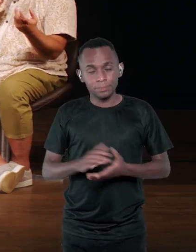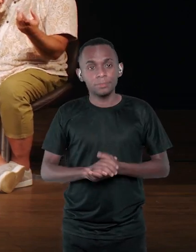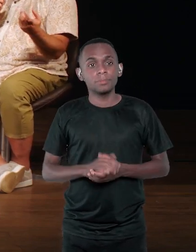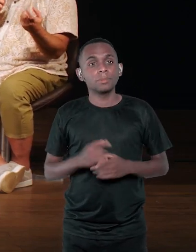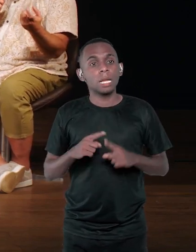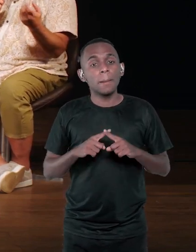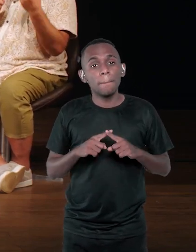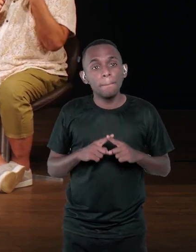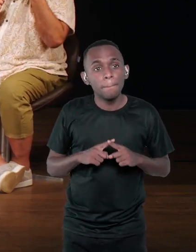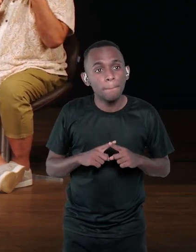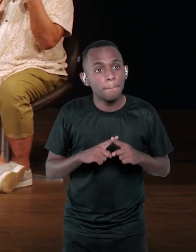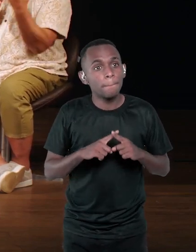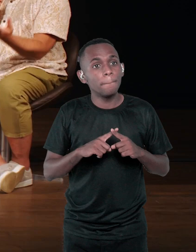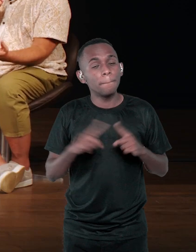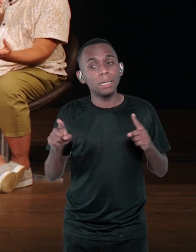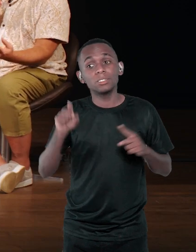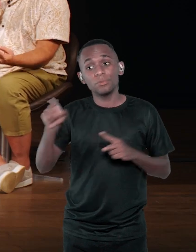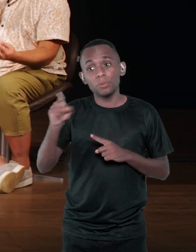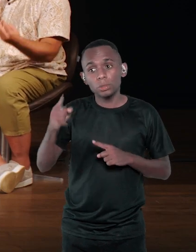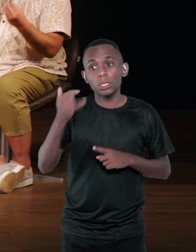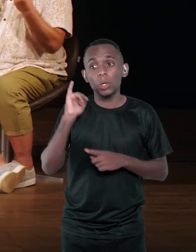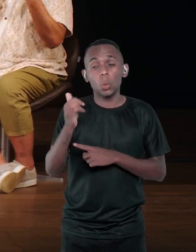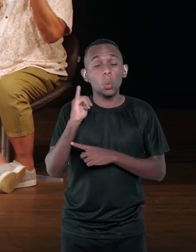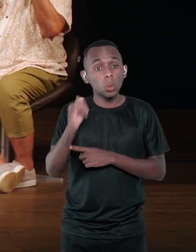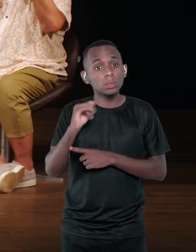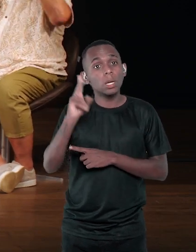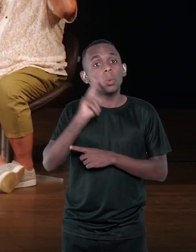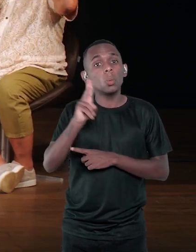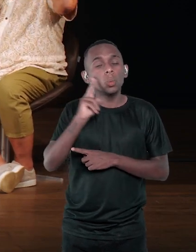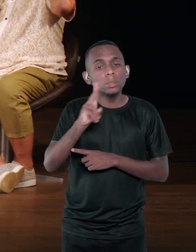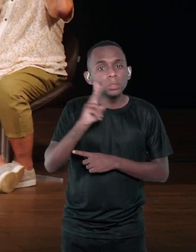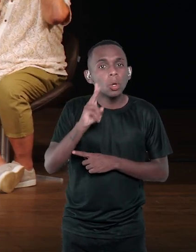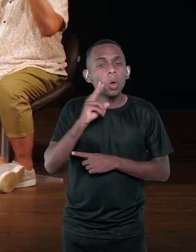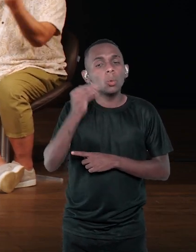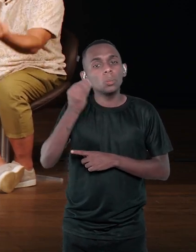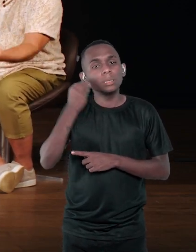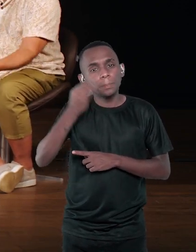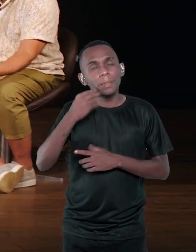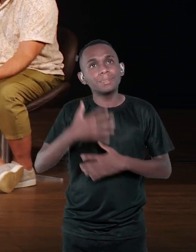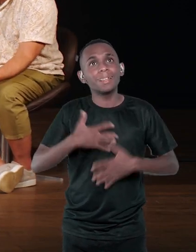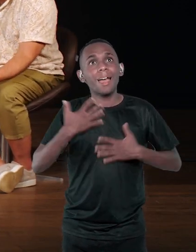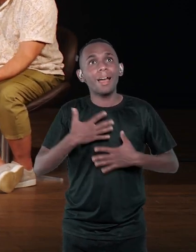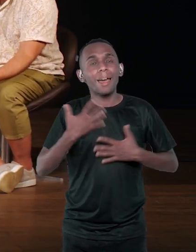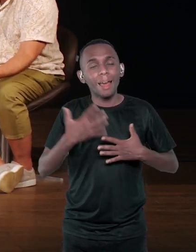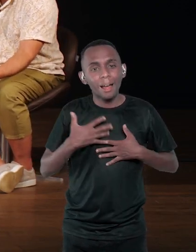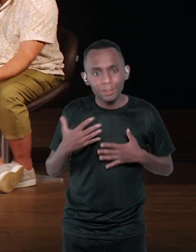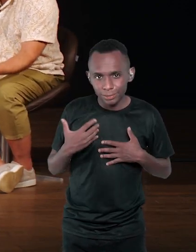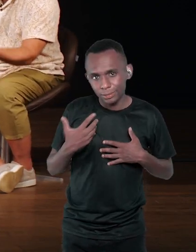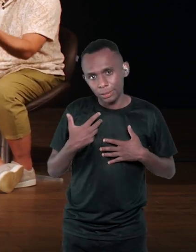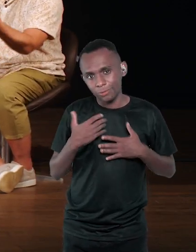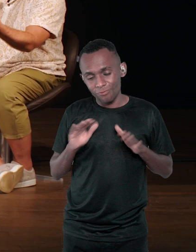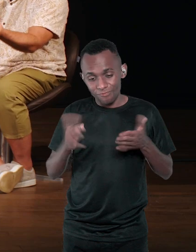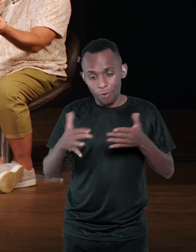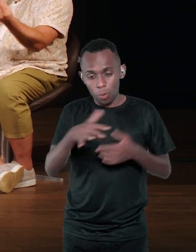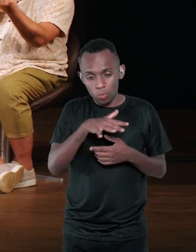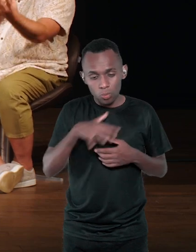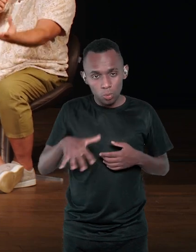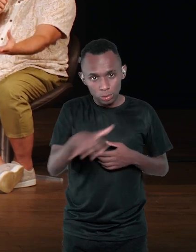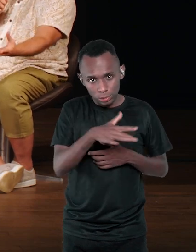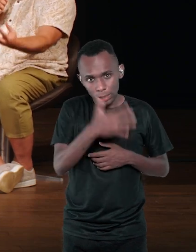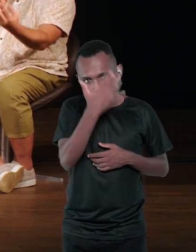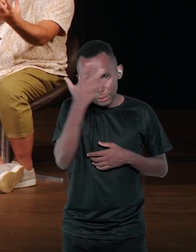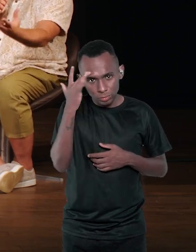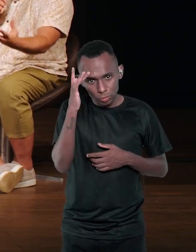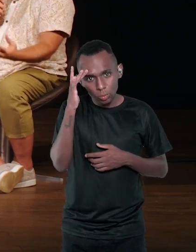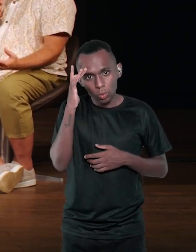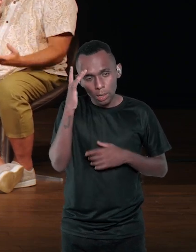mas de você contar uma história que agrade ao seu foco, ao